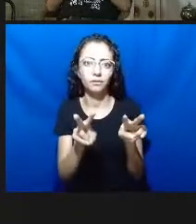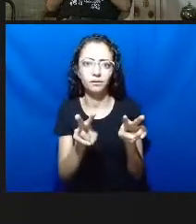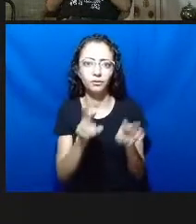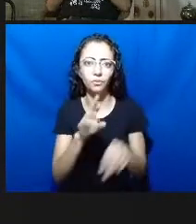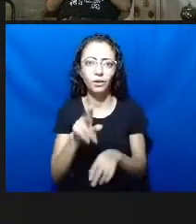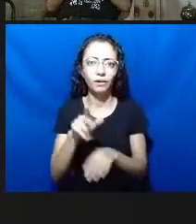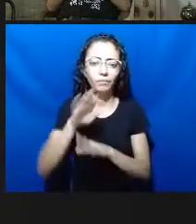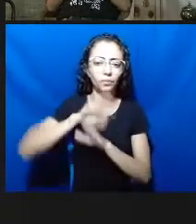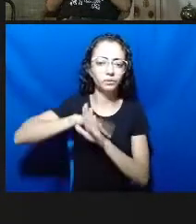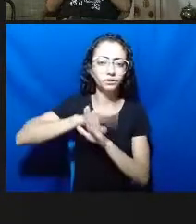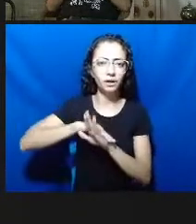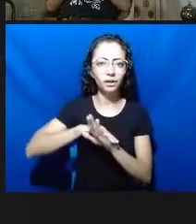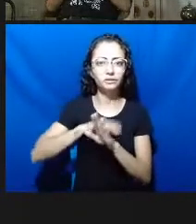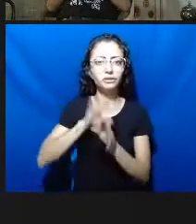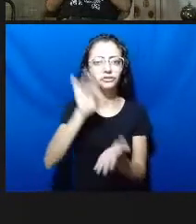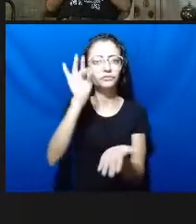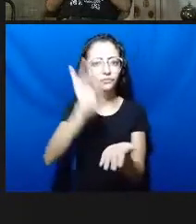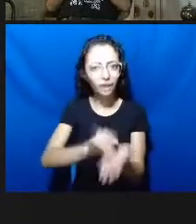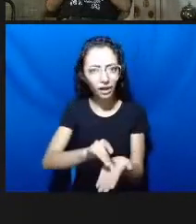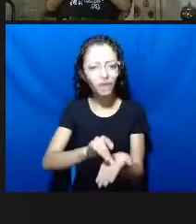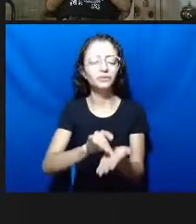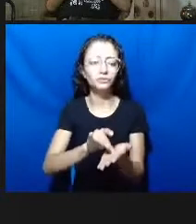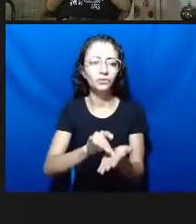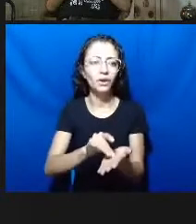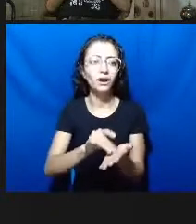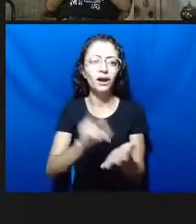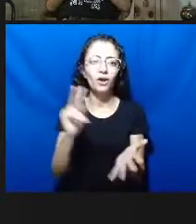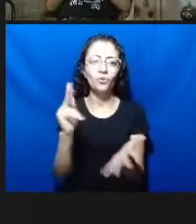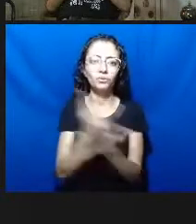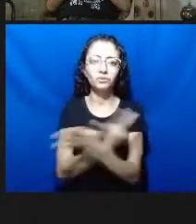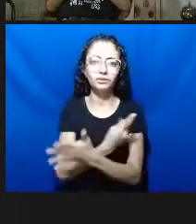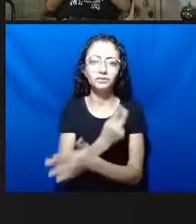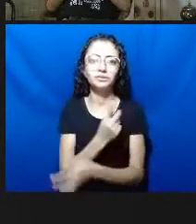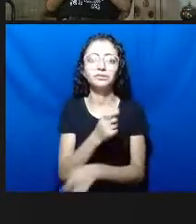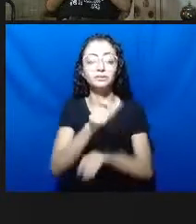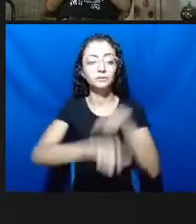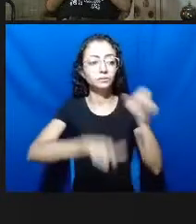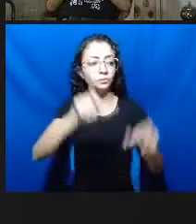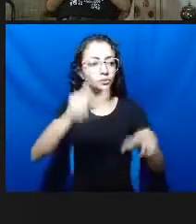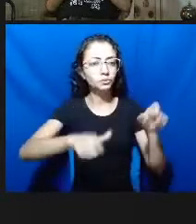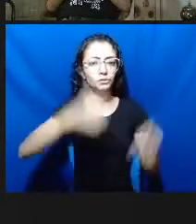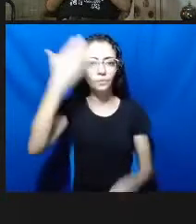Esse boato realmente existe e as pessoas vão ter a comprovação de que ele